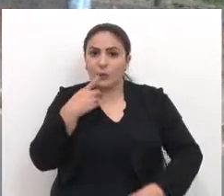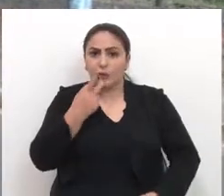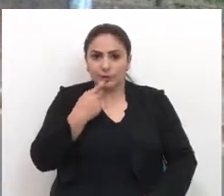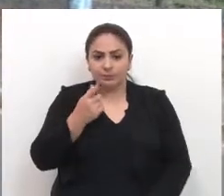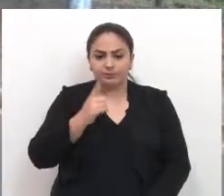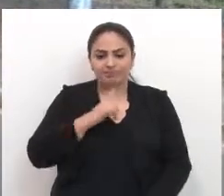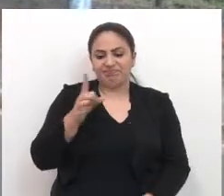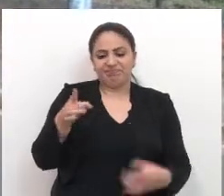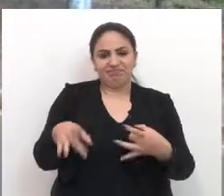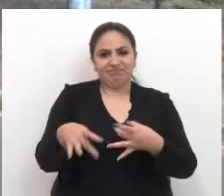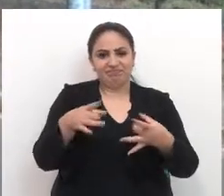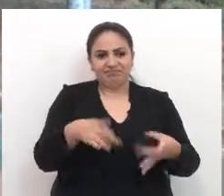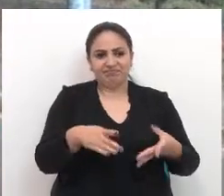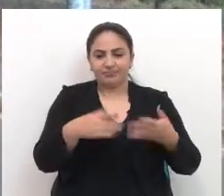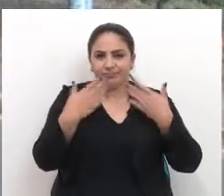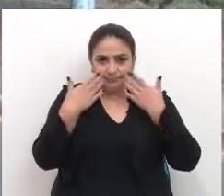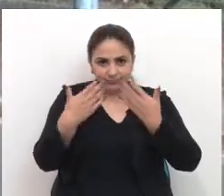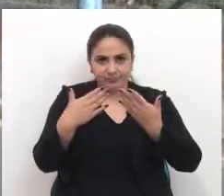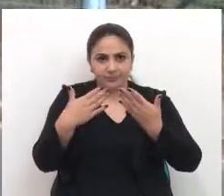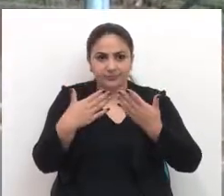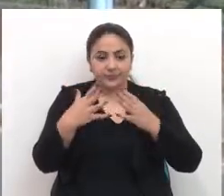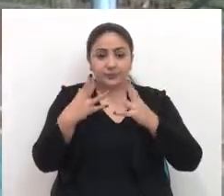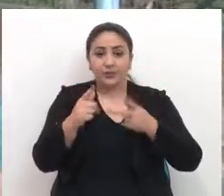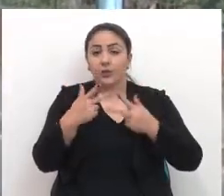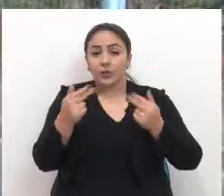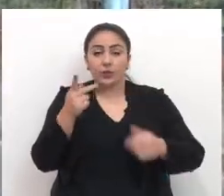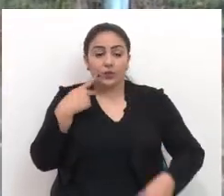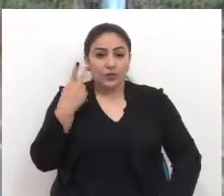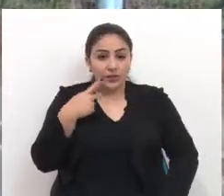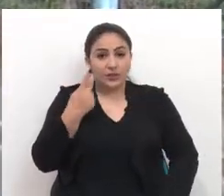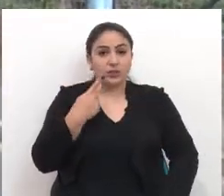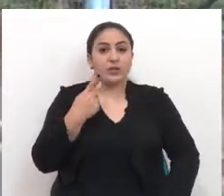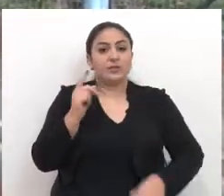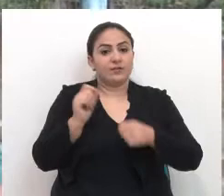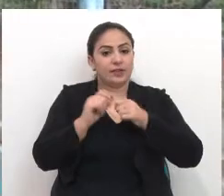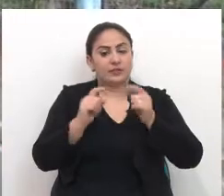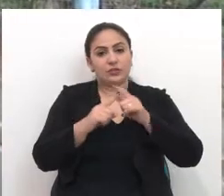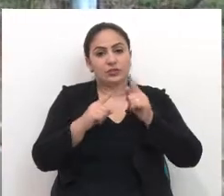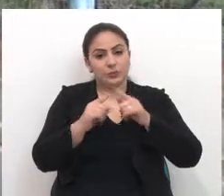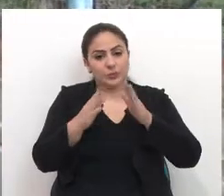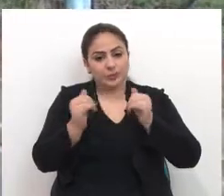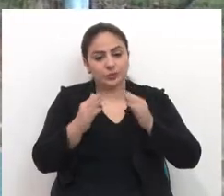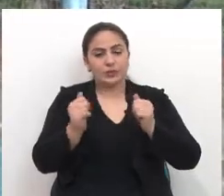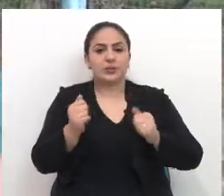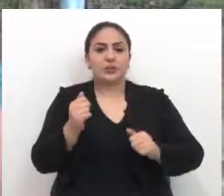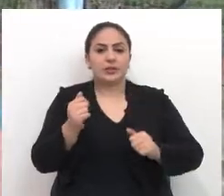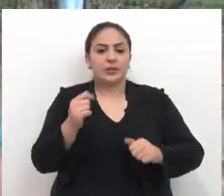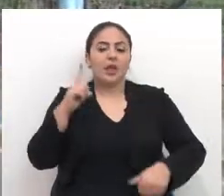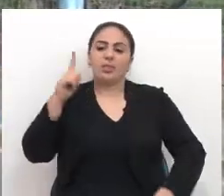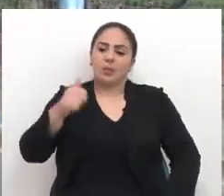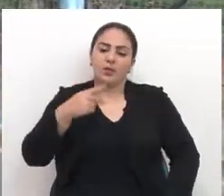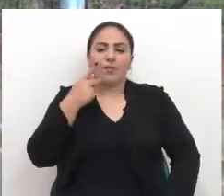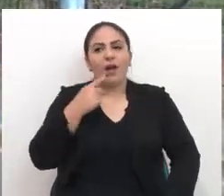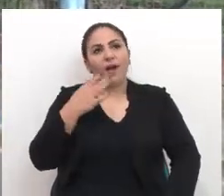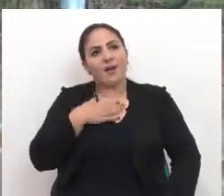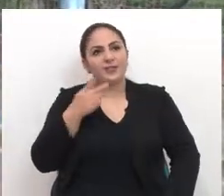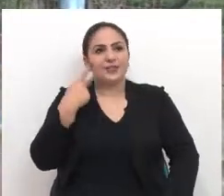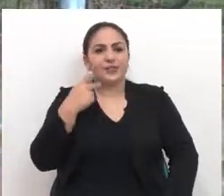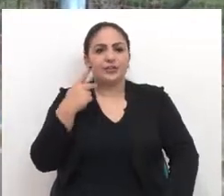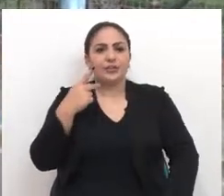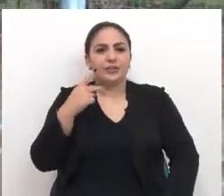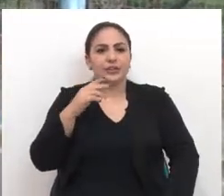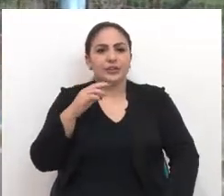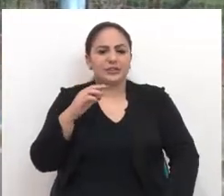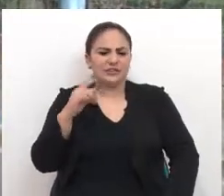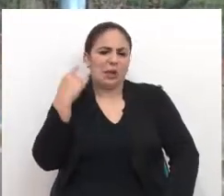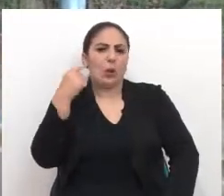falo que tem esses descasos escancarados com alguns vereadores que fazem esse tipo de pedido, aí dizem que o vereador Tchequinho está fora